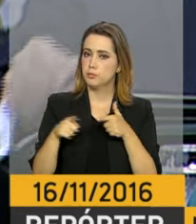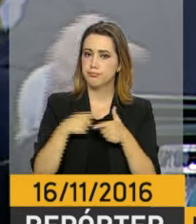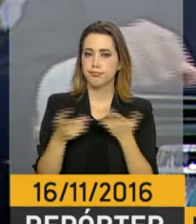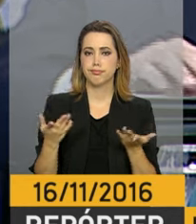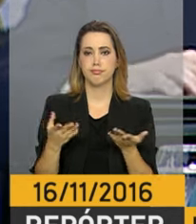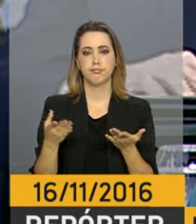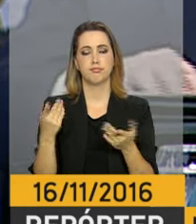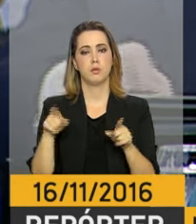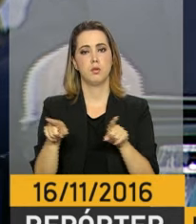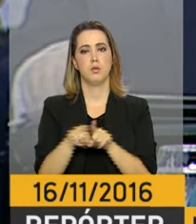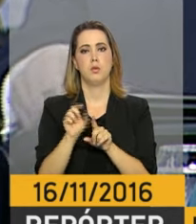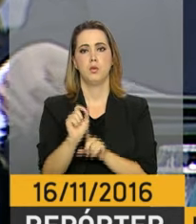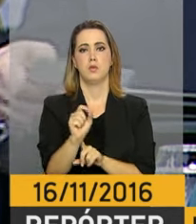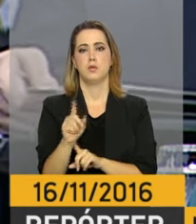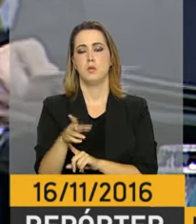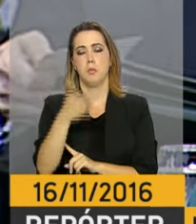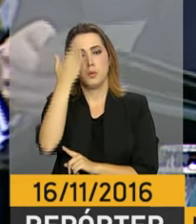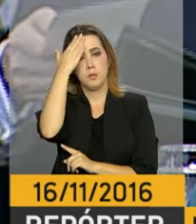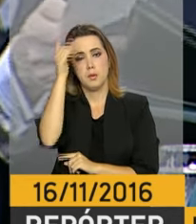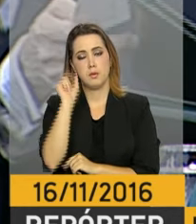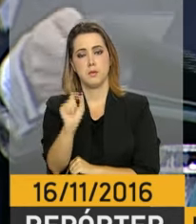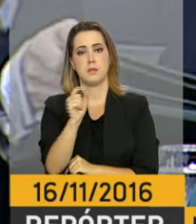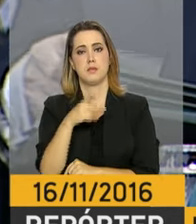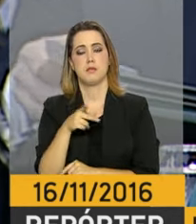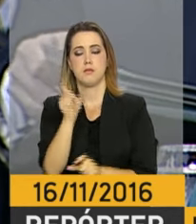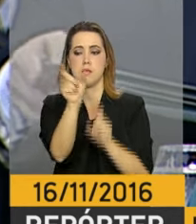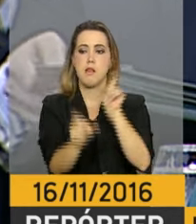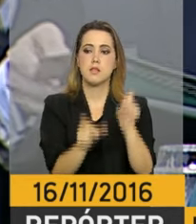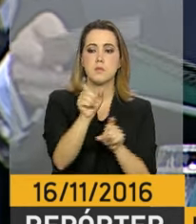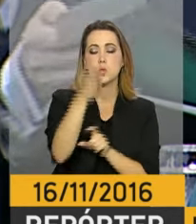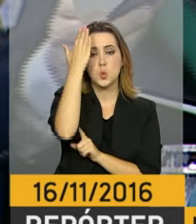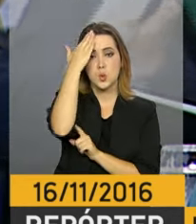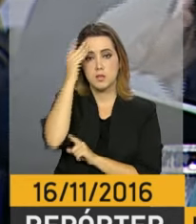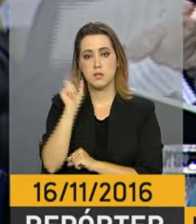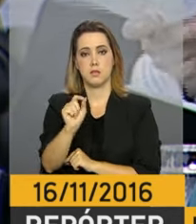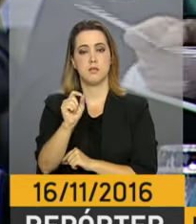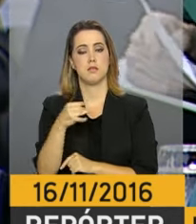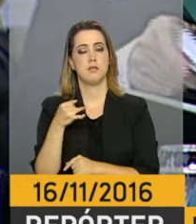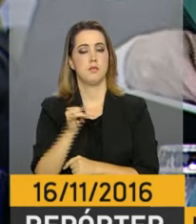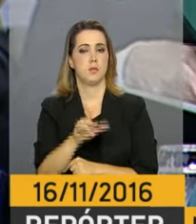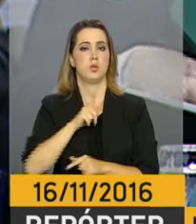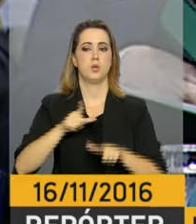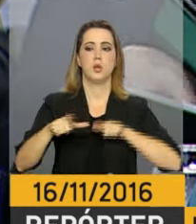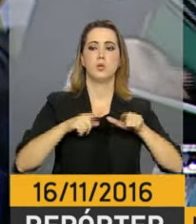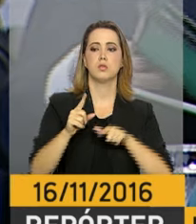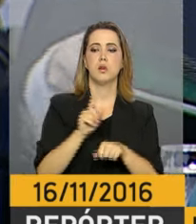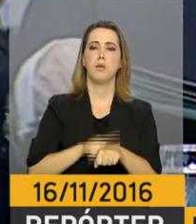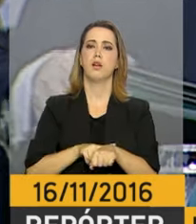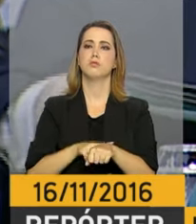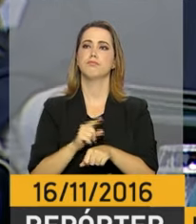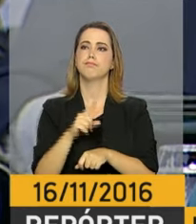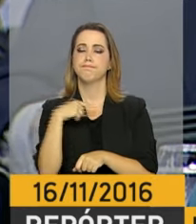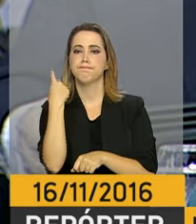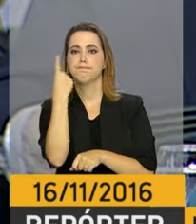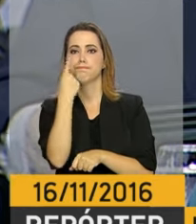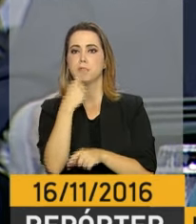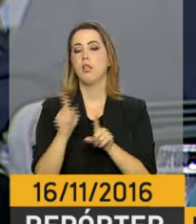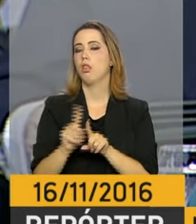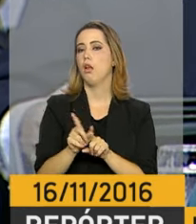que saibam que esta não é uma atuação episódica transitória Mas é